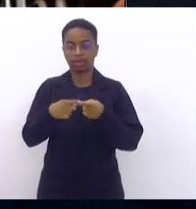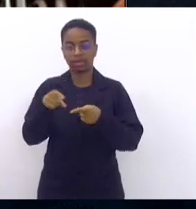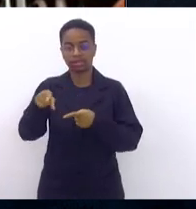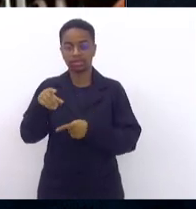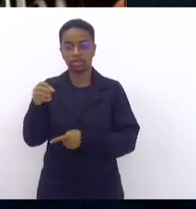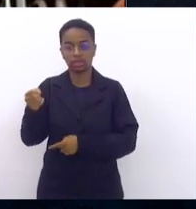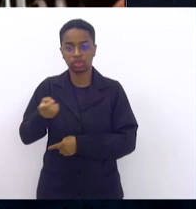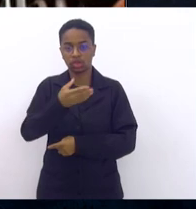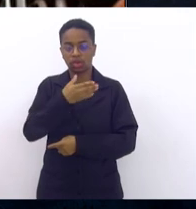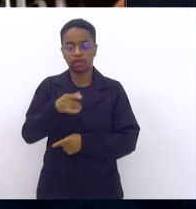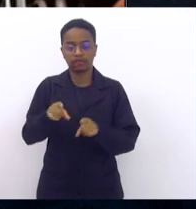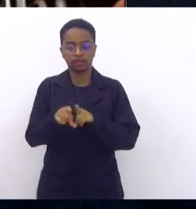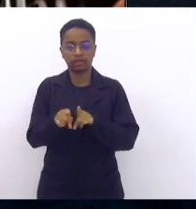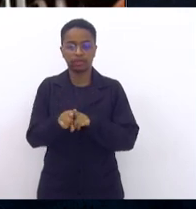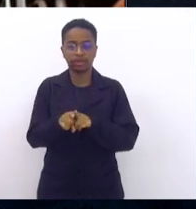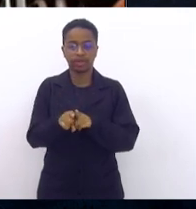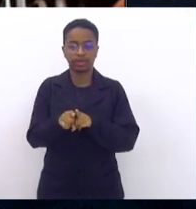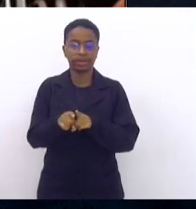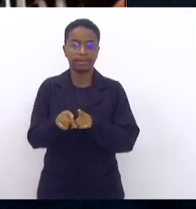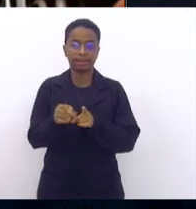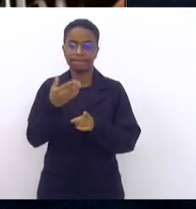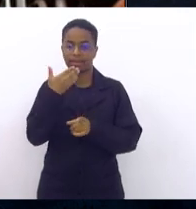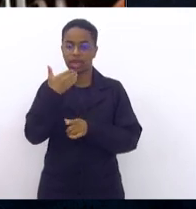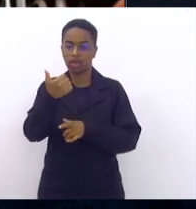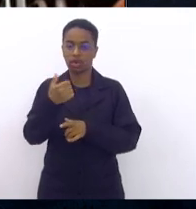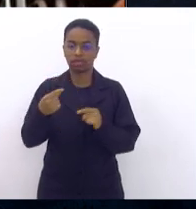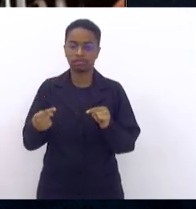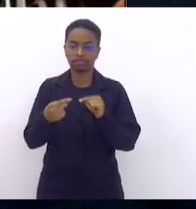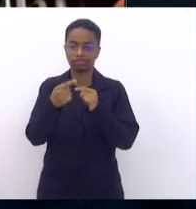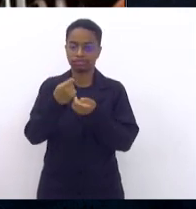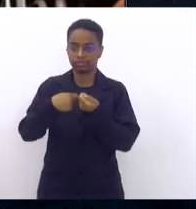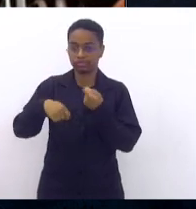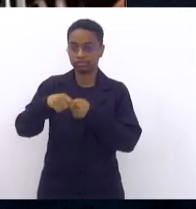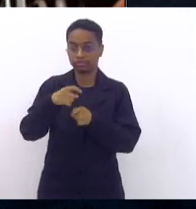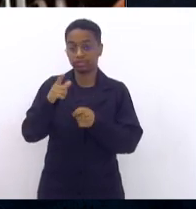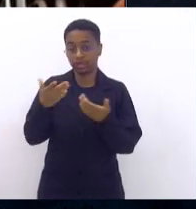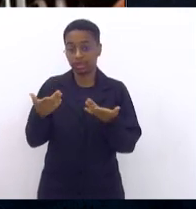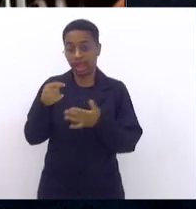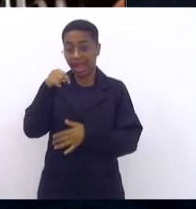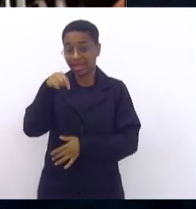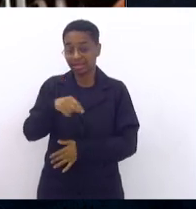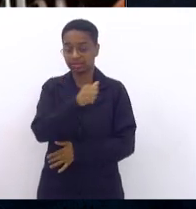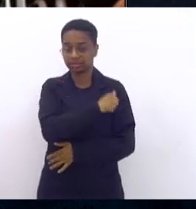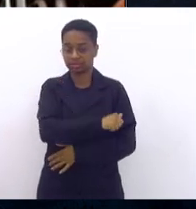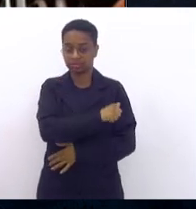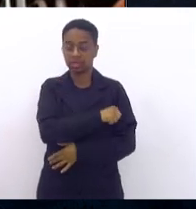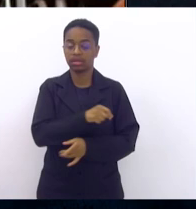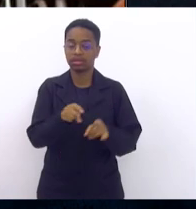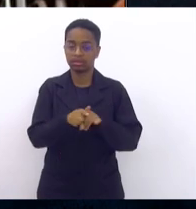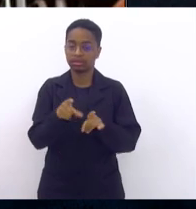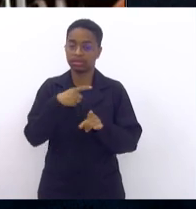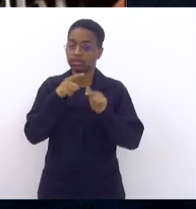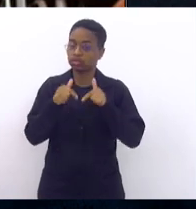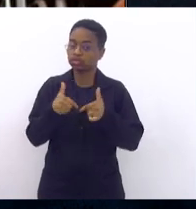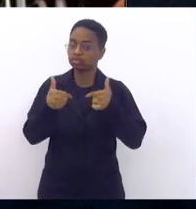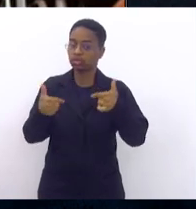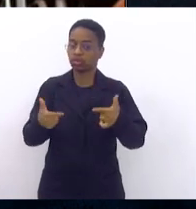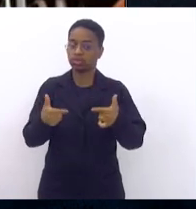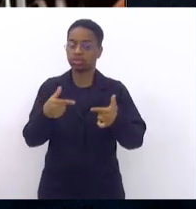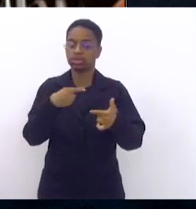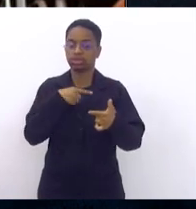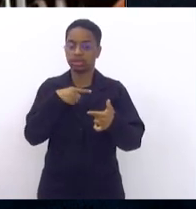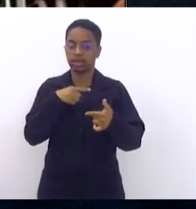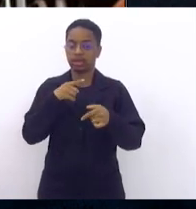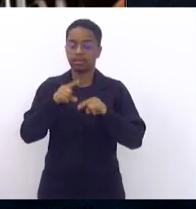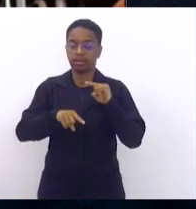viável economicamente e isso tá aqui no Rio de Janeiro quer dizer nós estamos temos também essa sorte de termos a